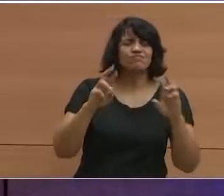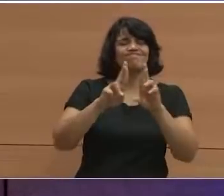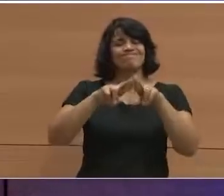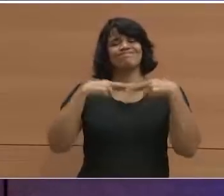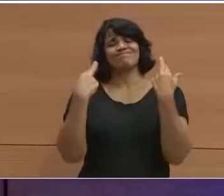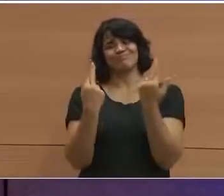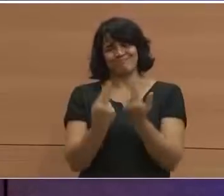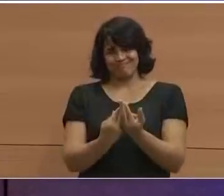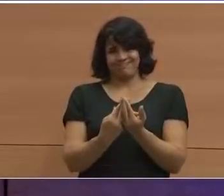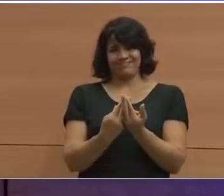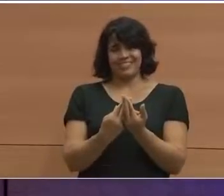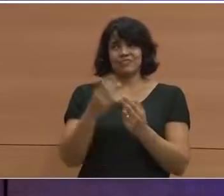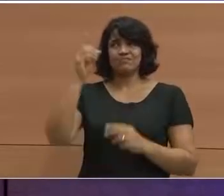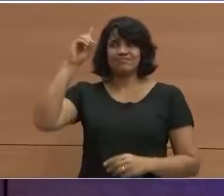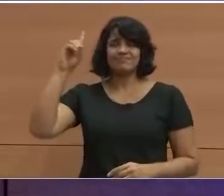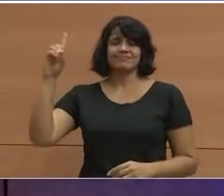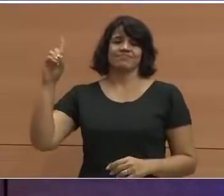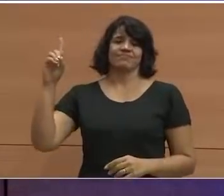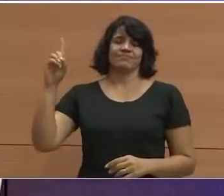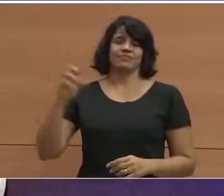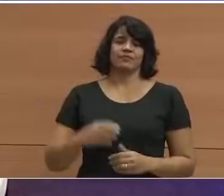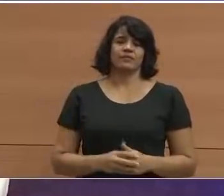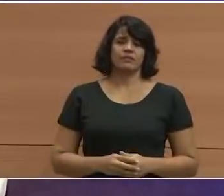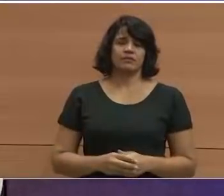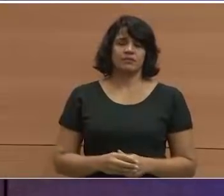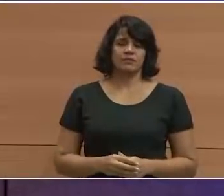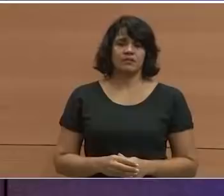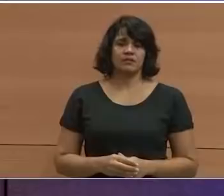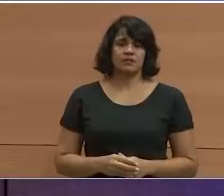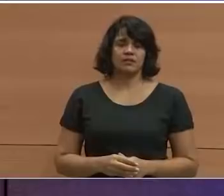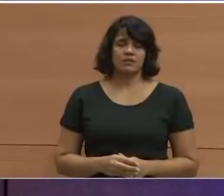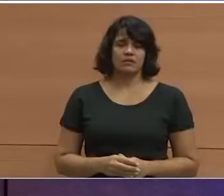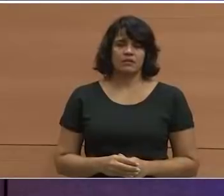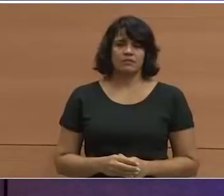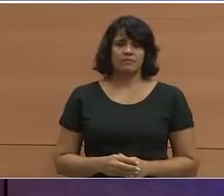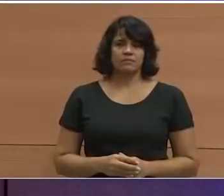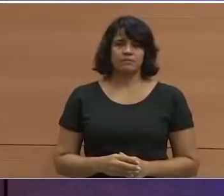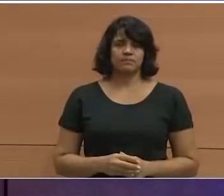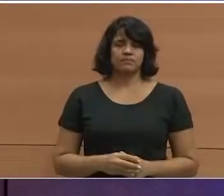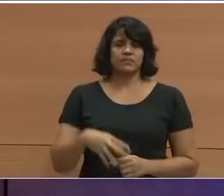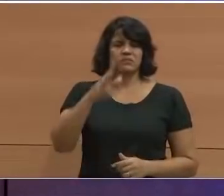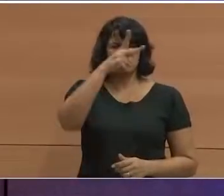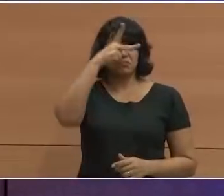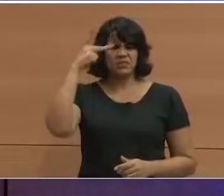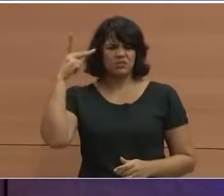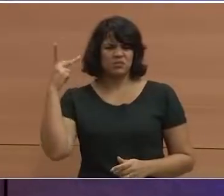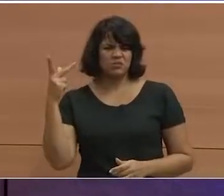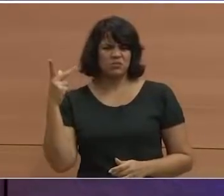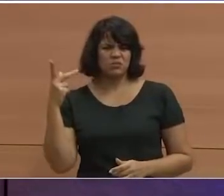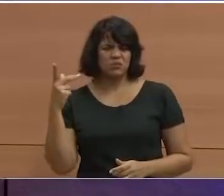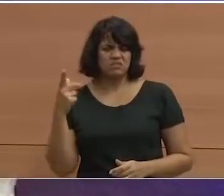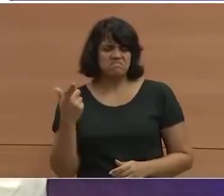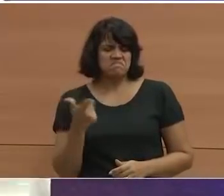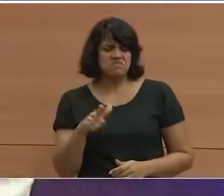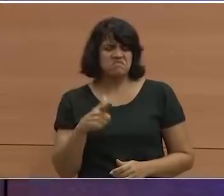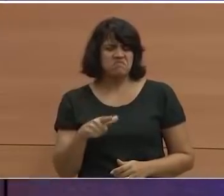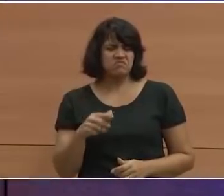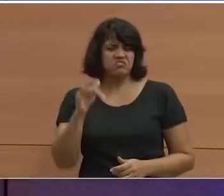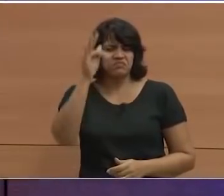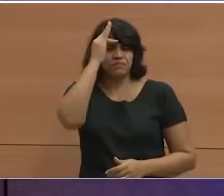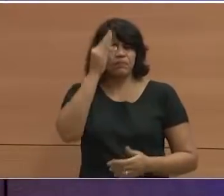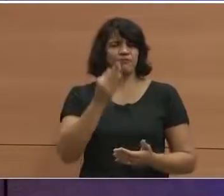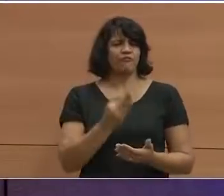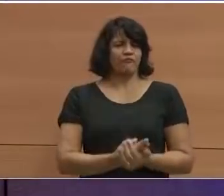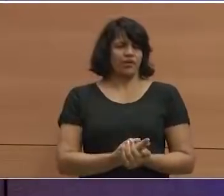o reino de Deus. Visto que alguns deles se mostraram empedernidos e descrentes, falando mal do caminho diante